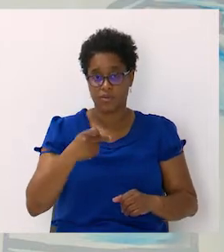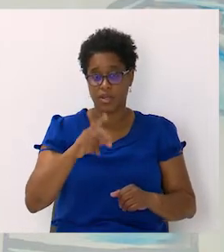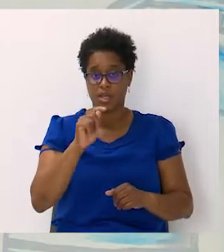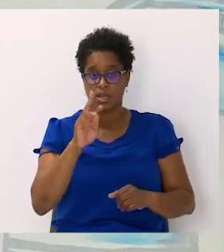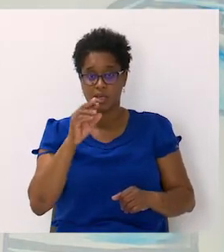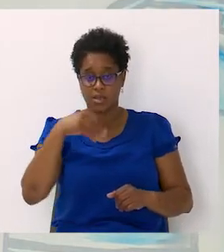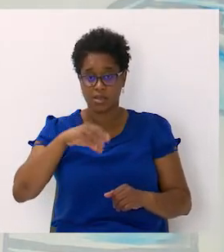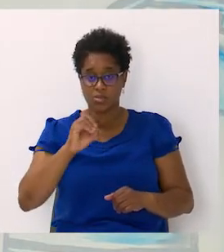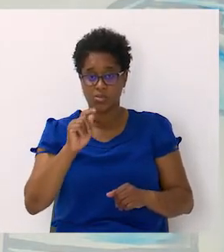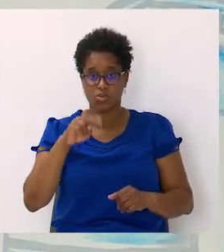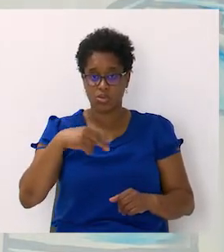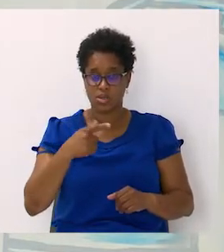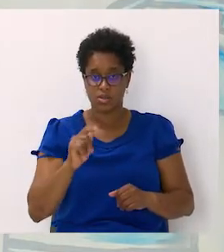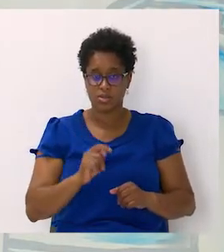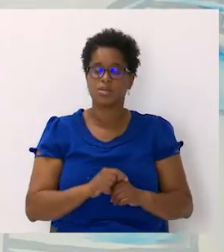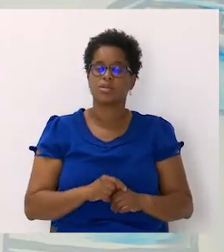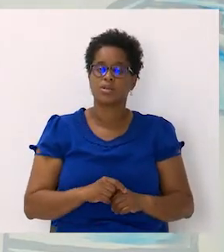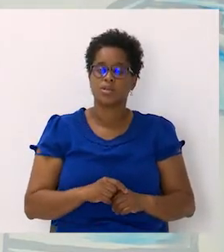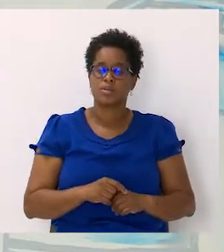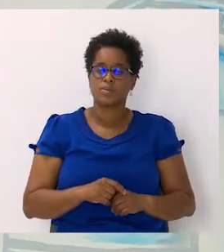Manter expoente